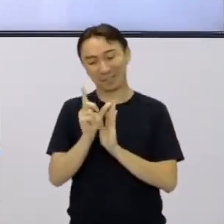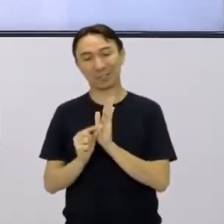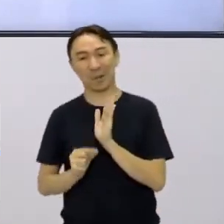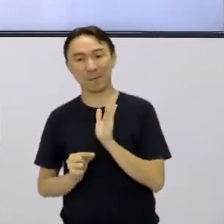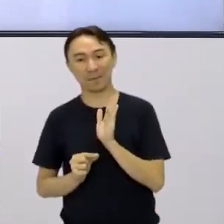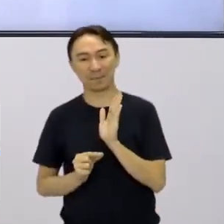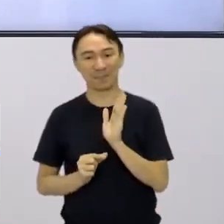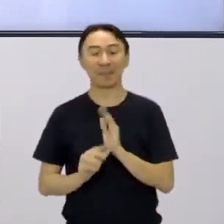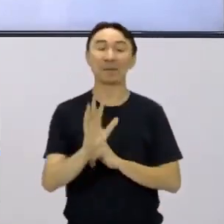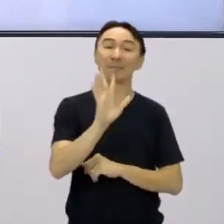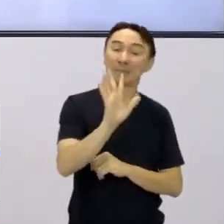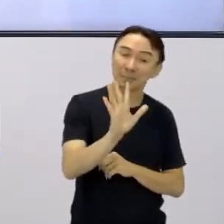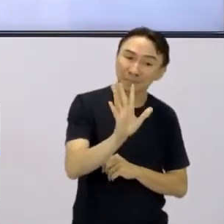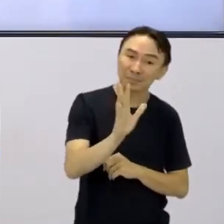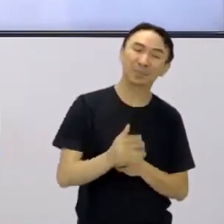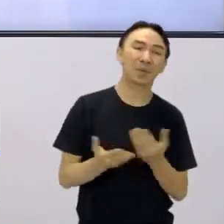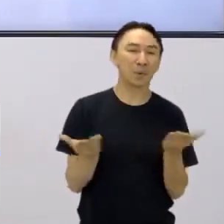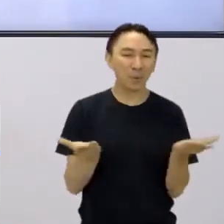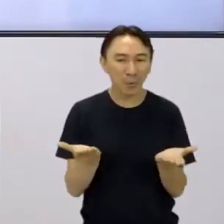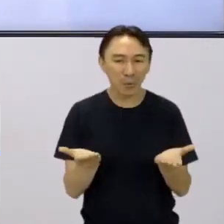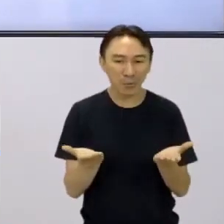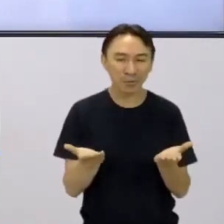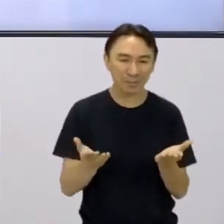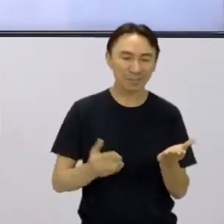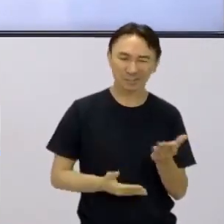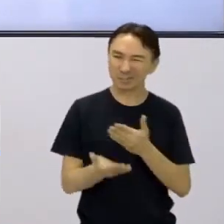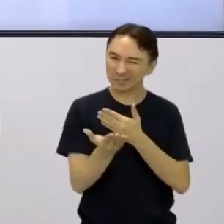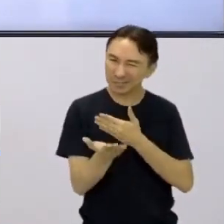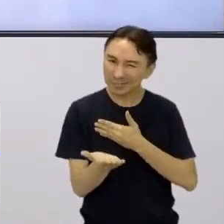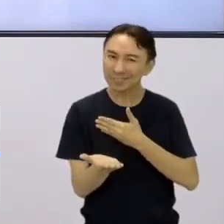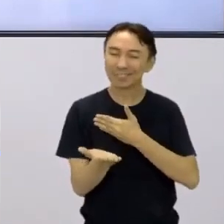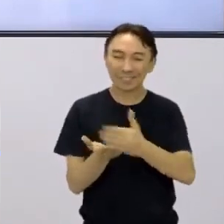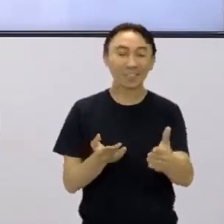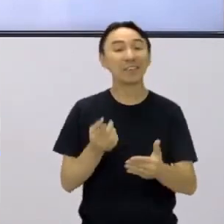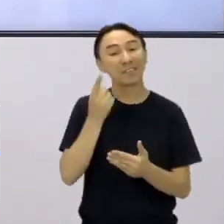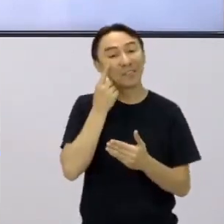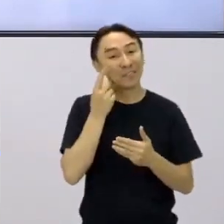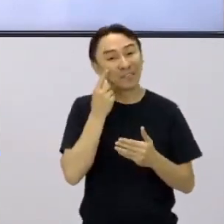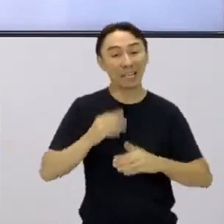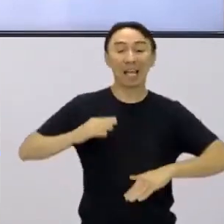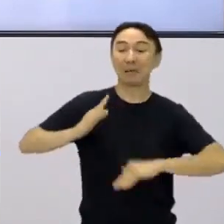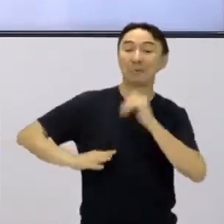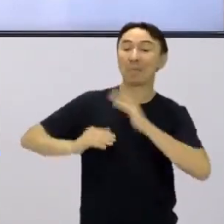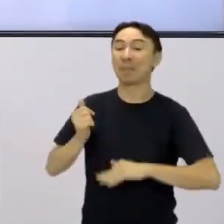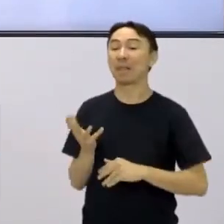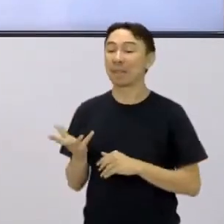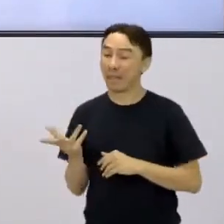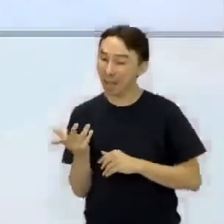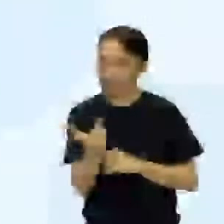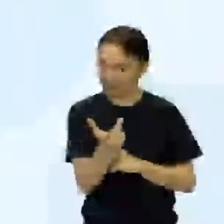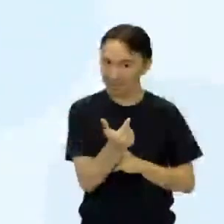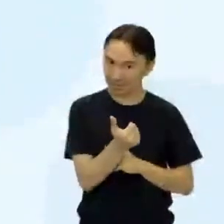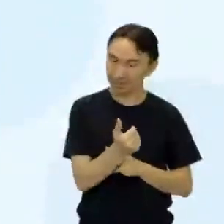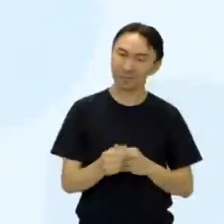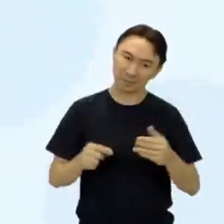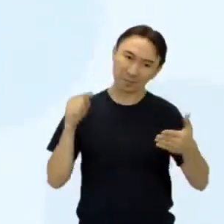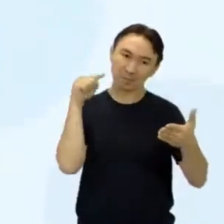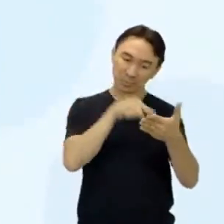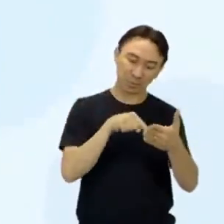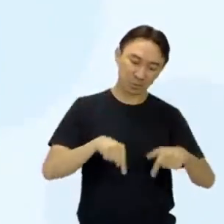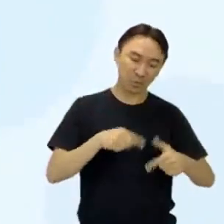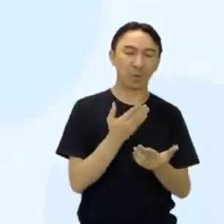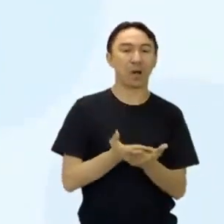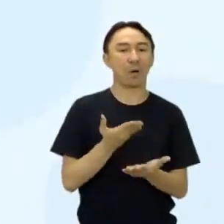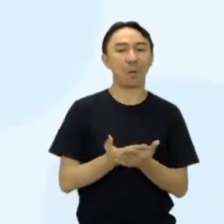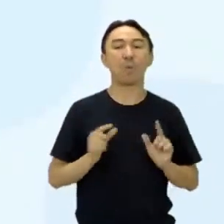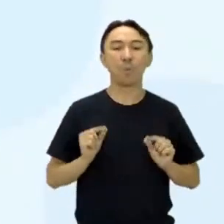para a nossa parte burocrática, vamos dizer assim, que é para passar para vocês as habilidades e o objetivo da aula de hoje.